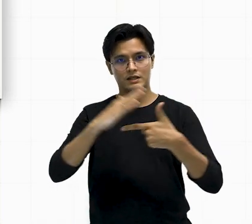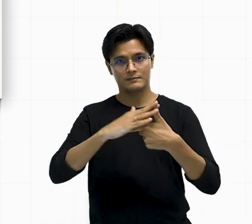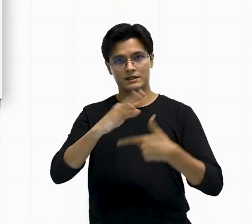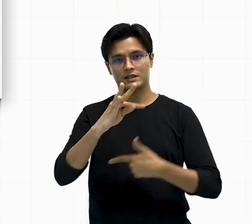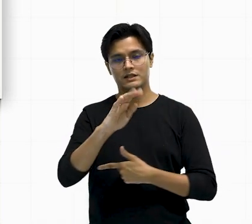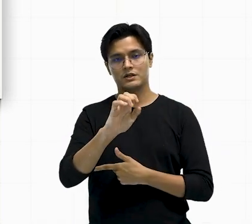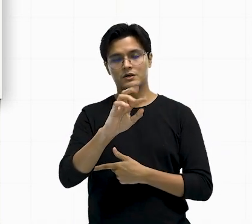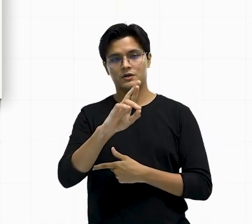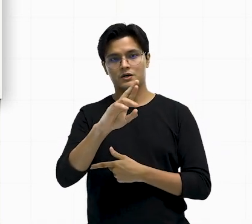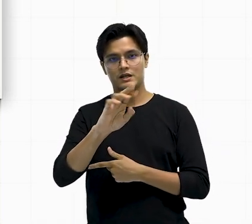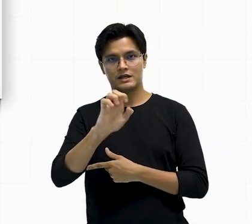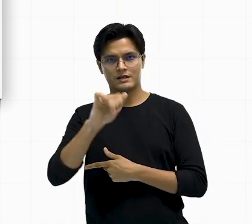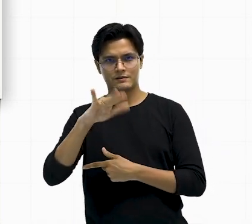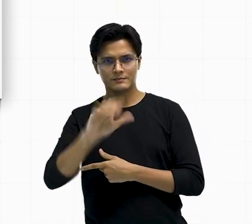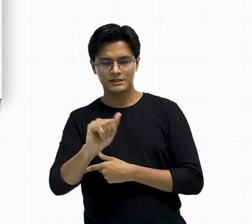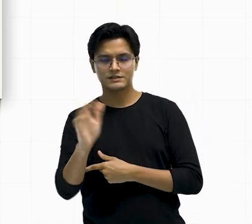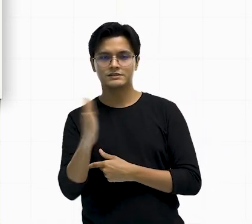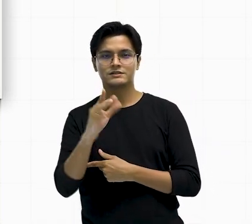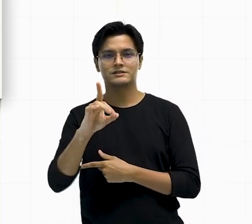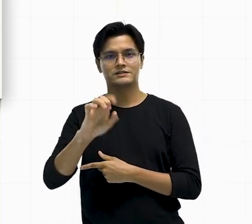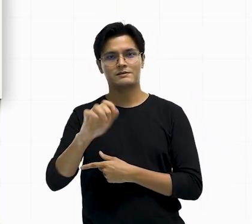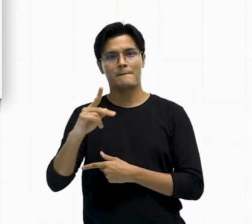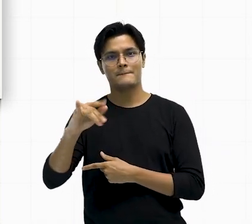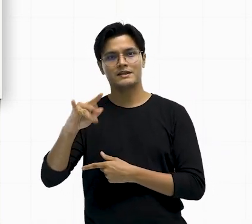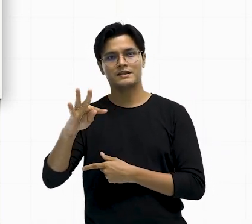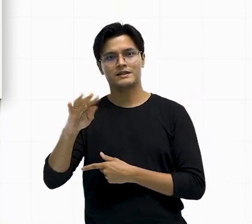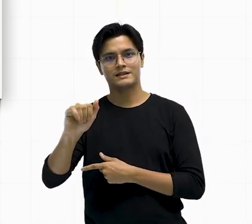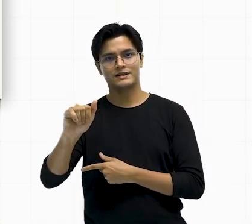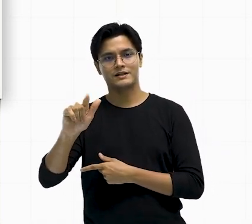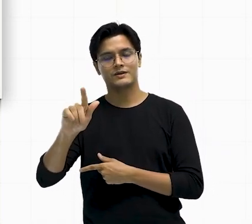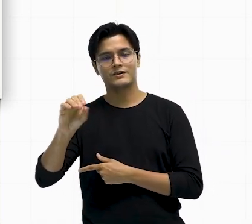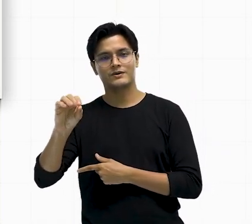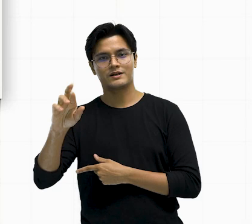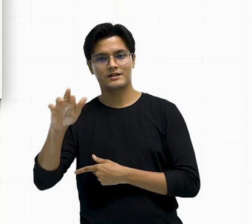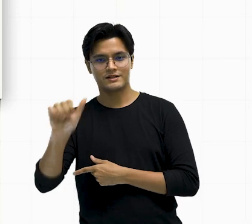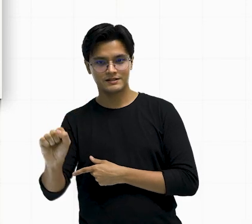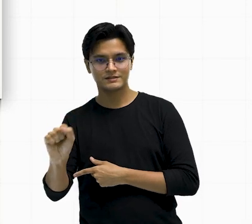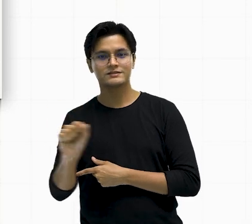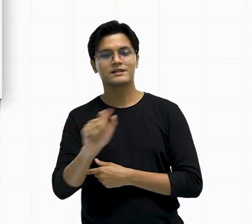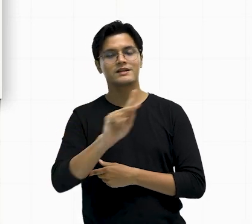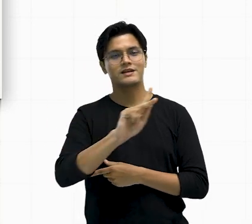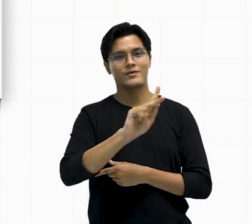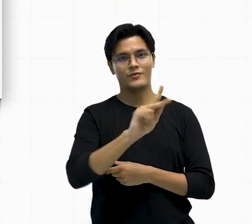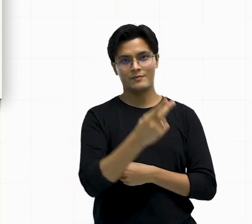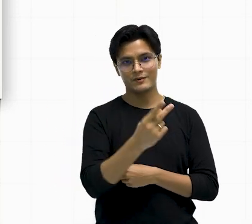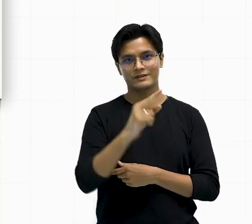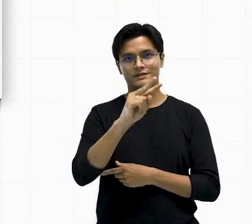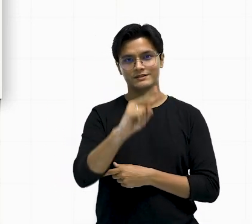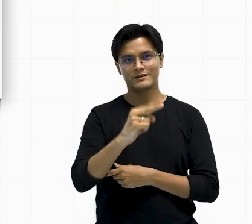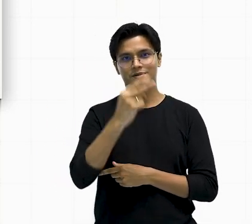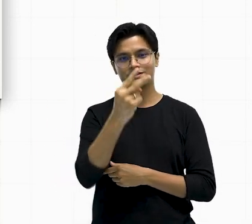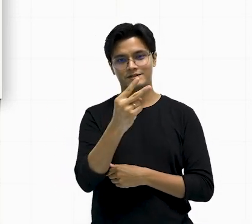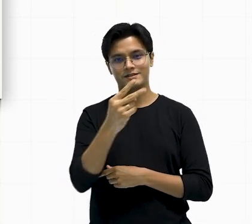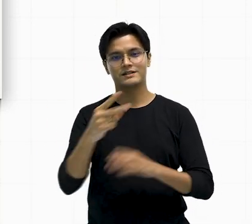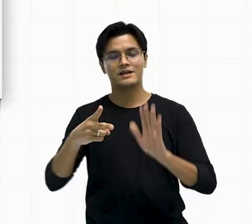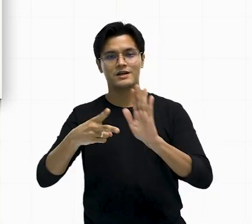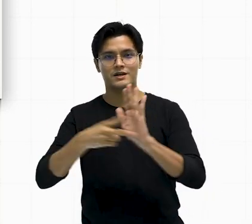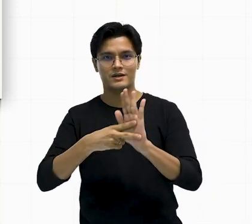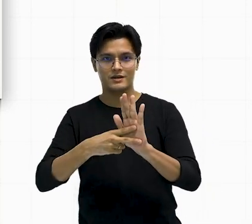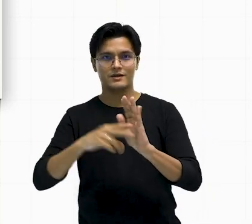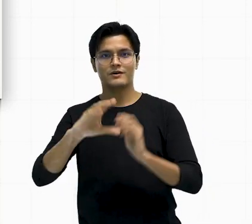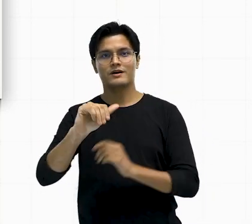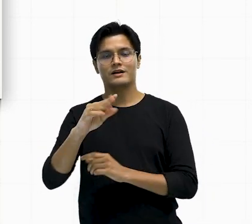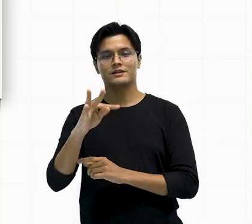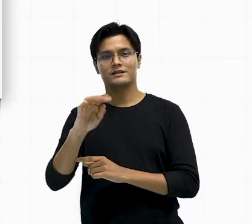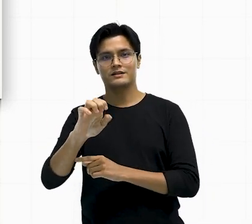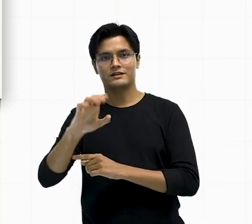diz que a hipotenusa elevada ao quadrado é igual à soma dos quadrados